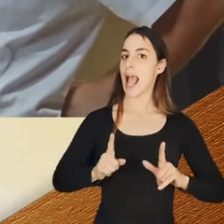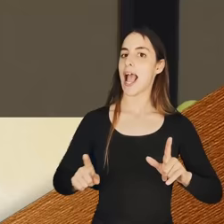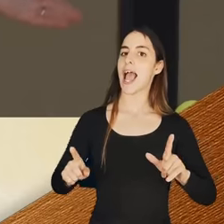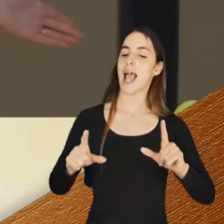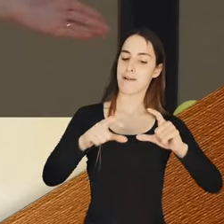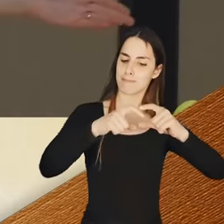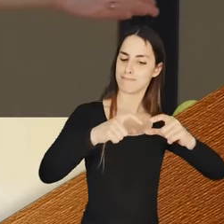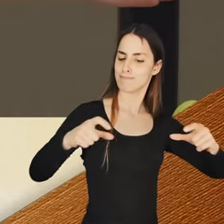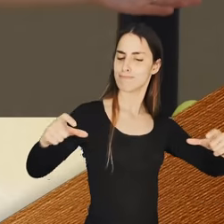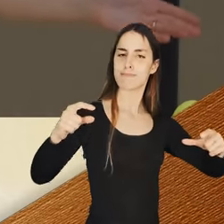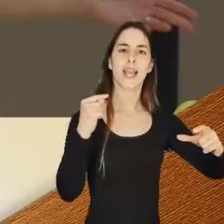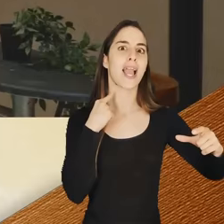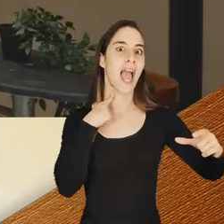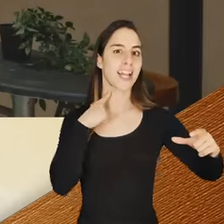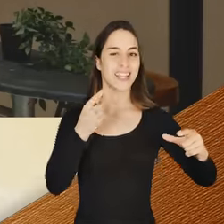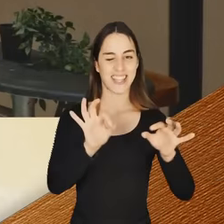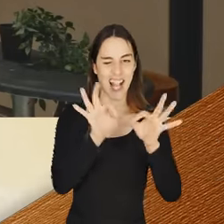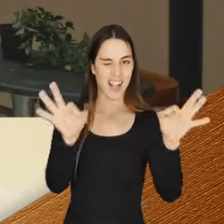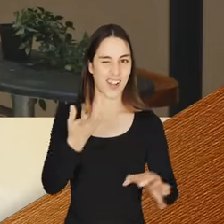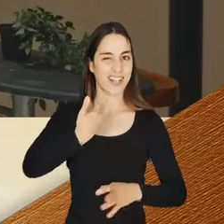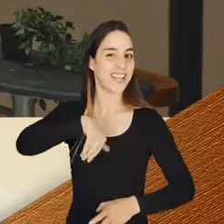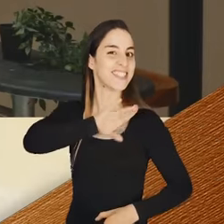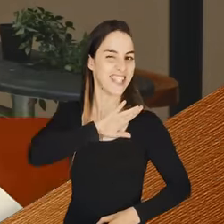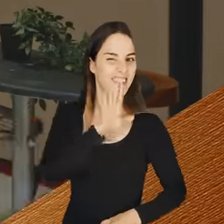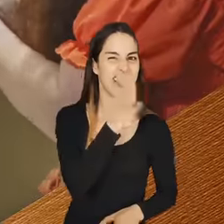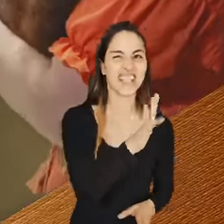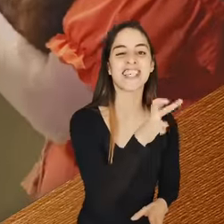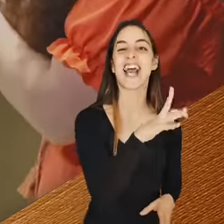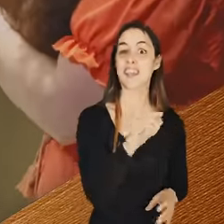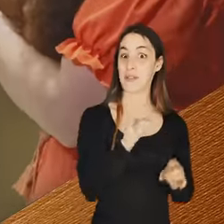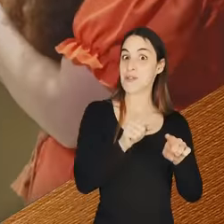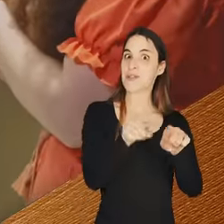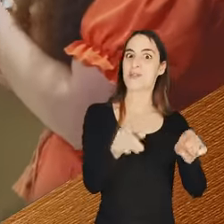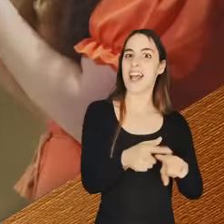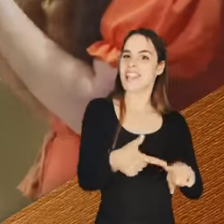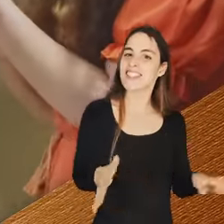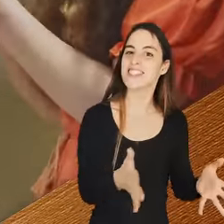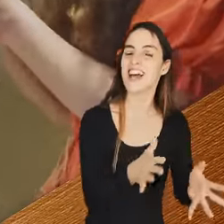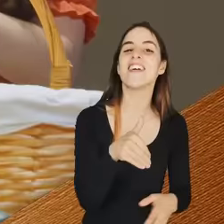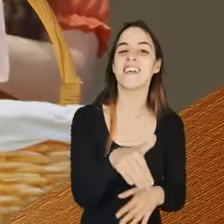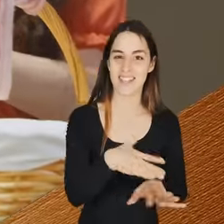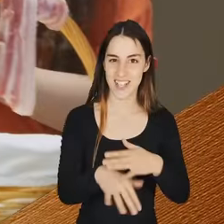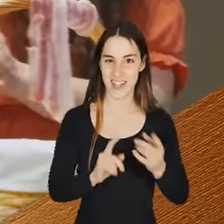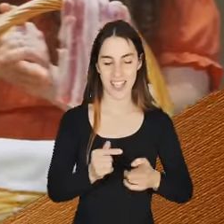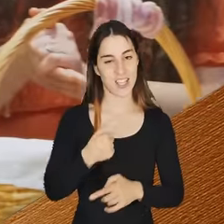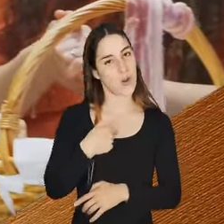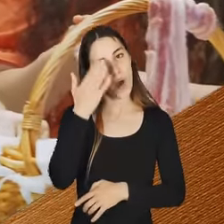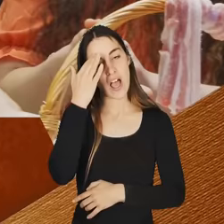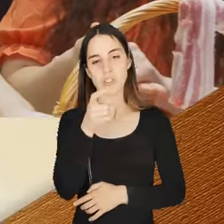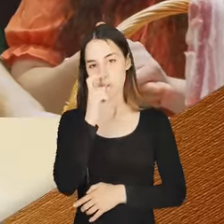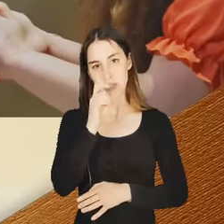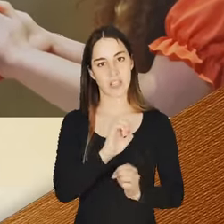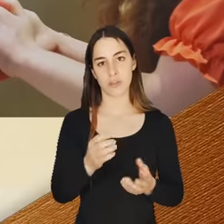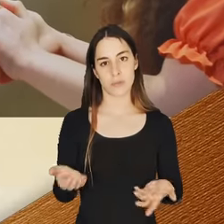intermeadinha. Olha para ela, parece um cascolo, Ricardo. Estás entusiasmado ou não? O que é que tu achas que vais conseguir fazer daqui? Eu acho que não vou conseguir fazer merda nenhuma, sabes?